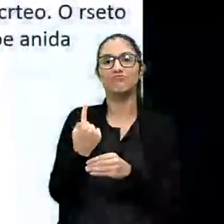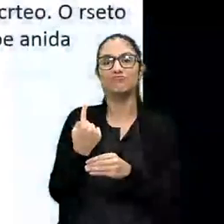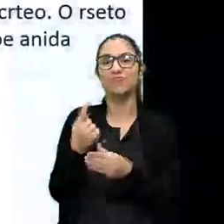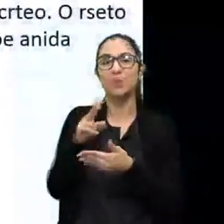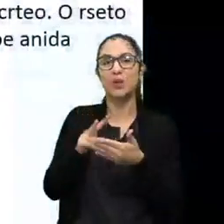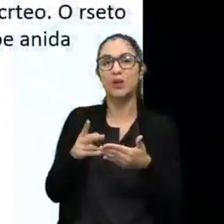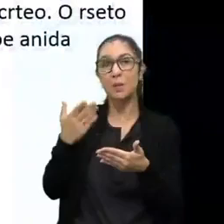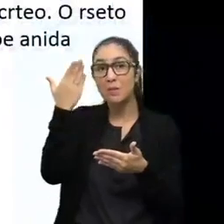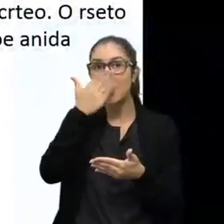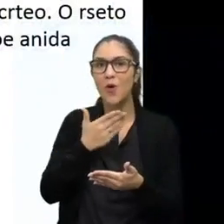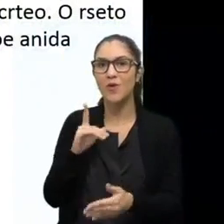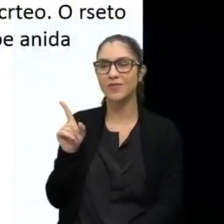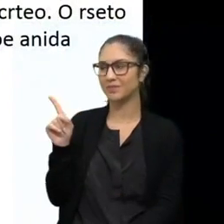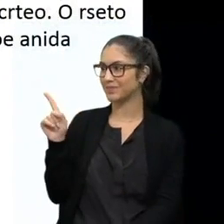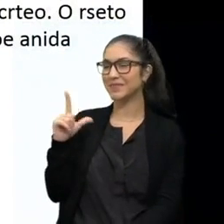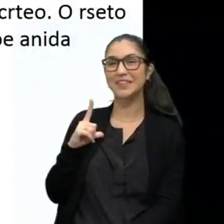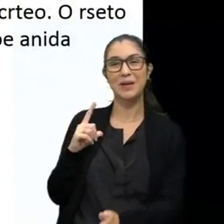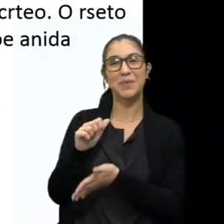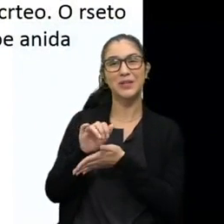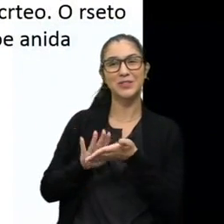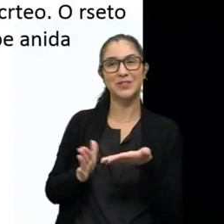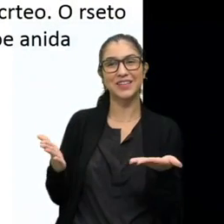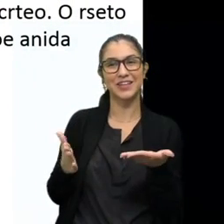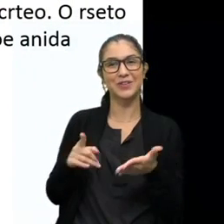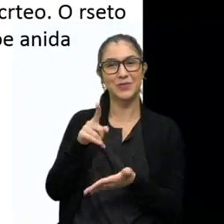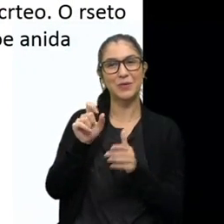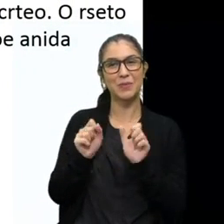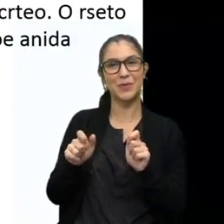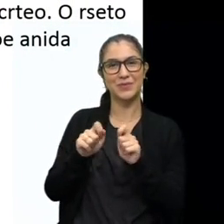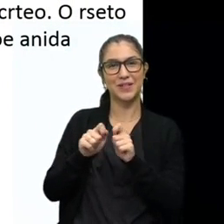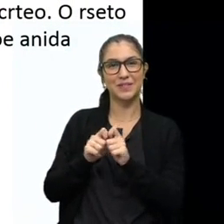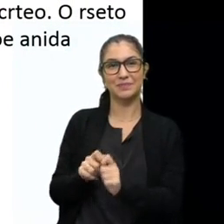Vamos comprovar isso? Nós temos uma atividade agora para você.